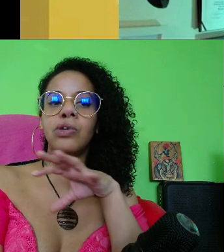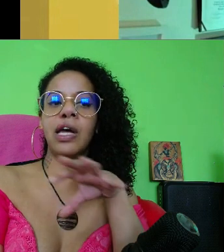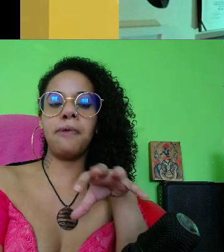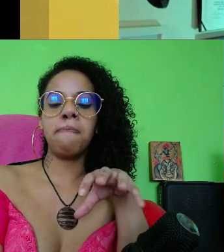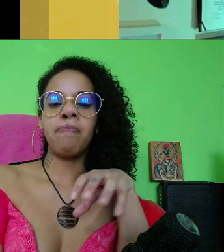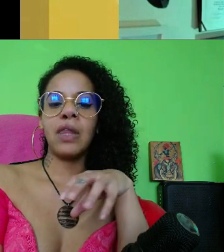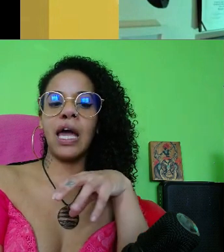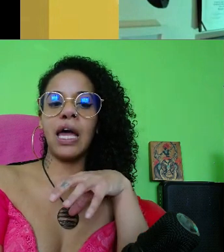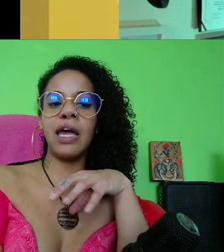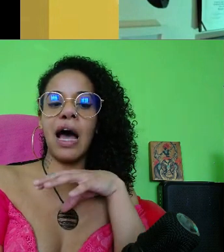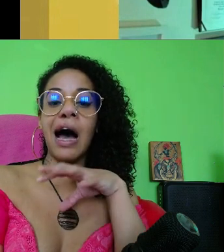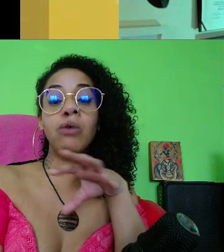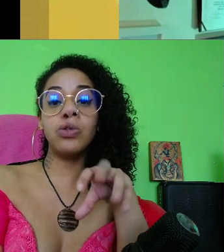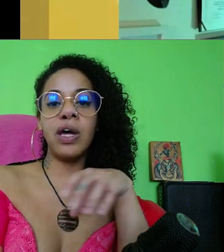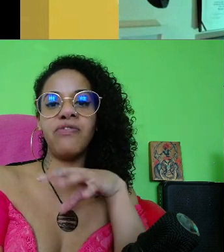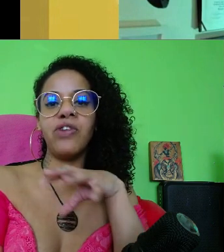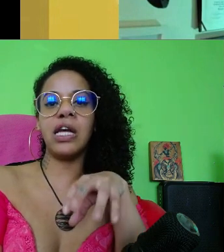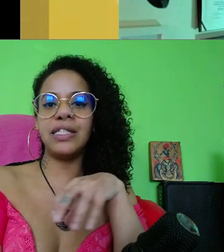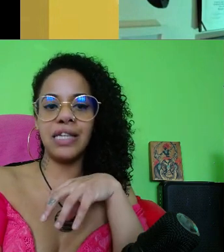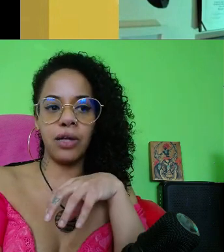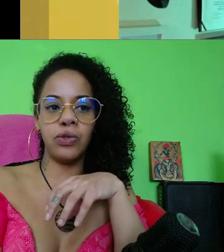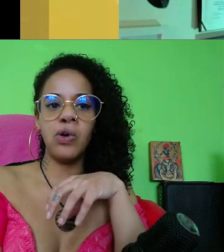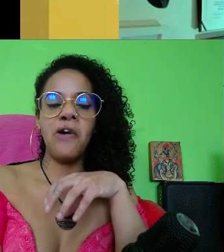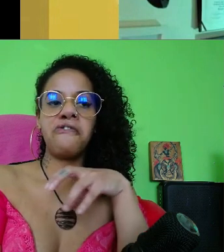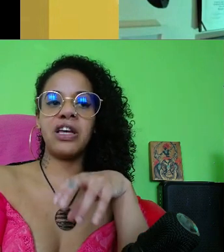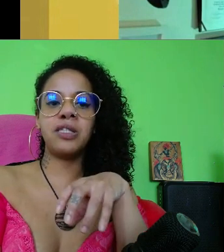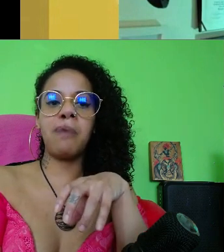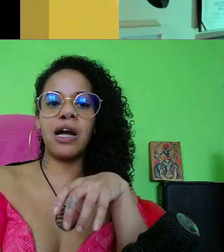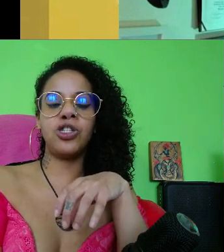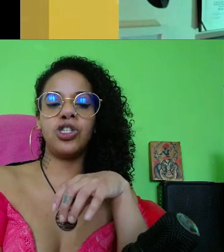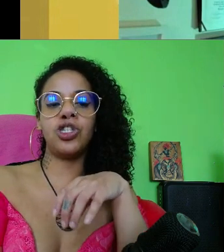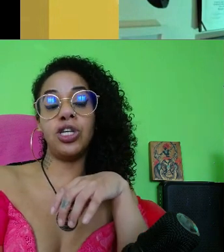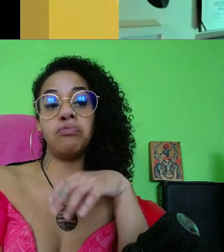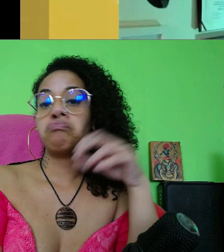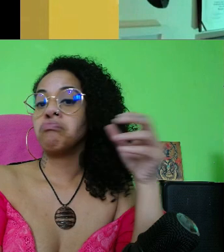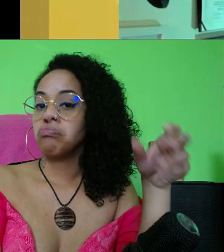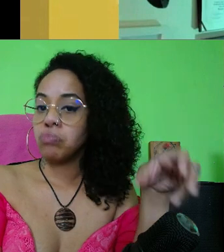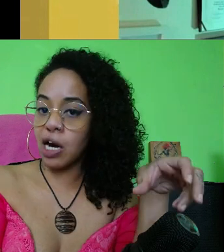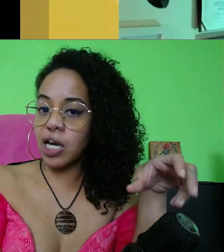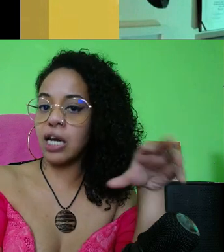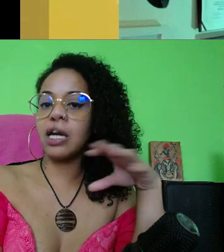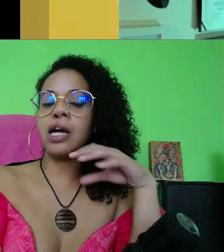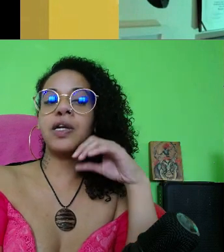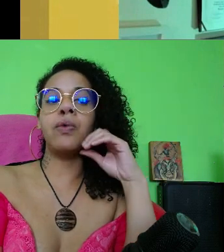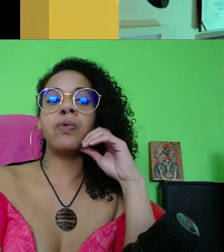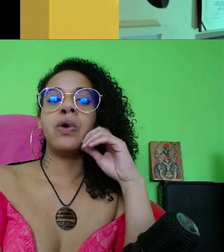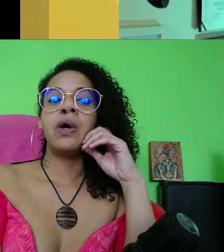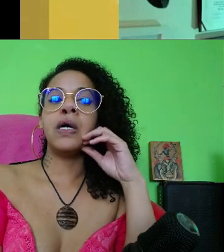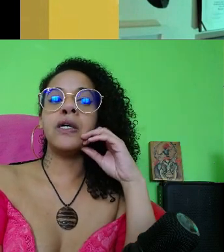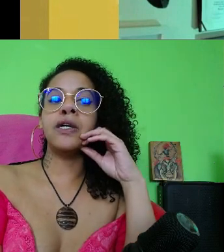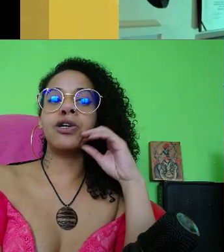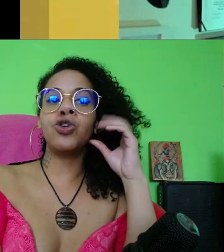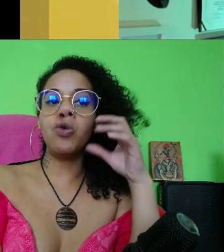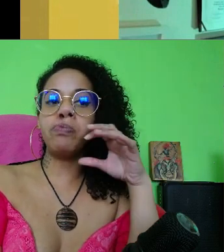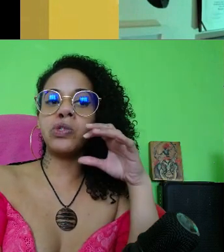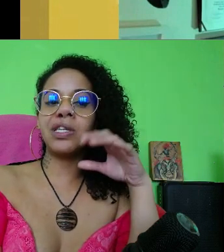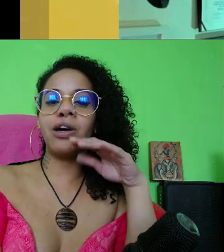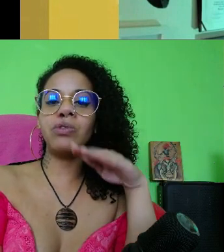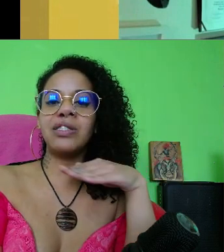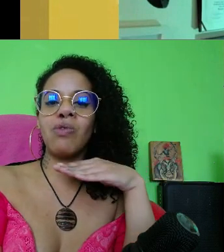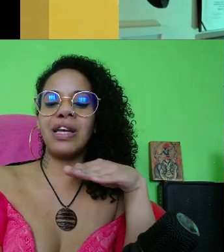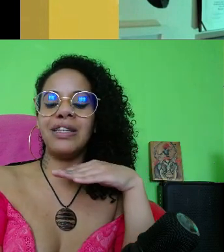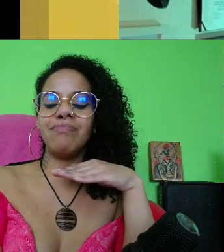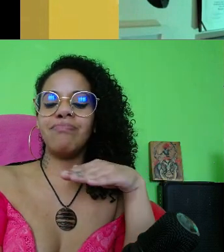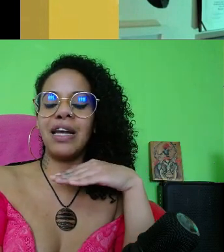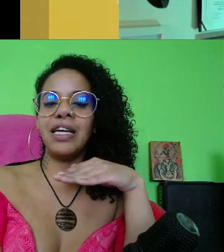círculo né alto referenciado faz parte de carteira quer não grupos